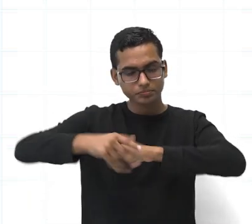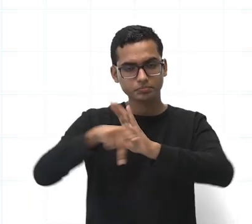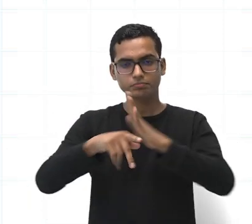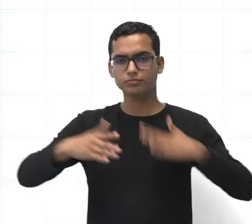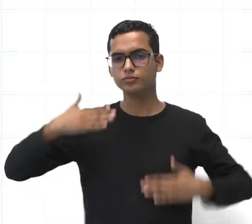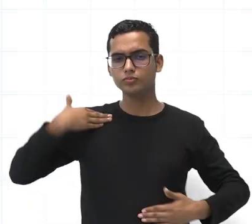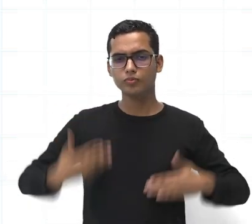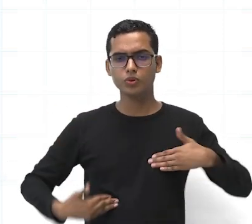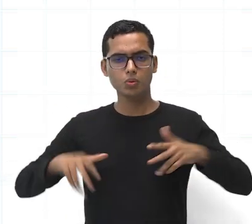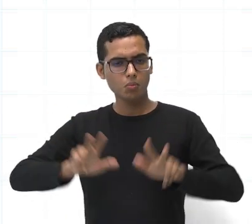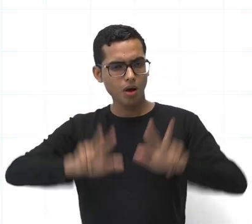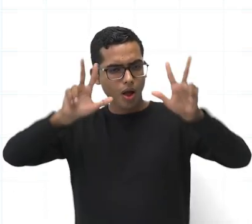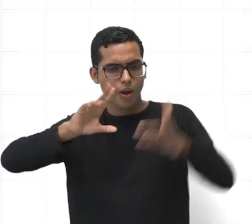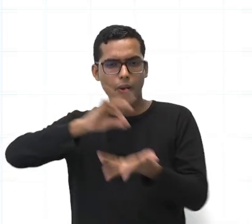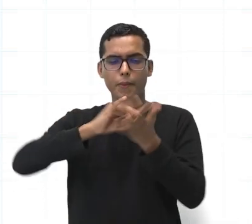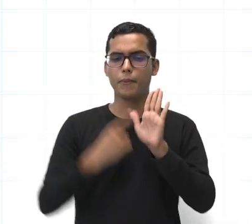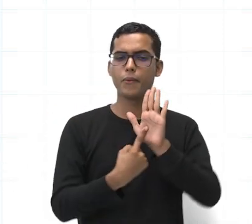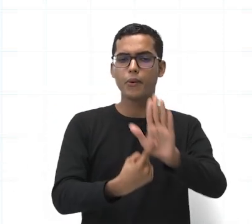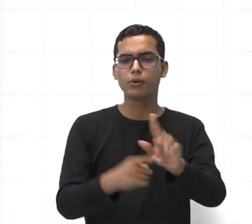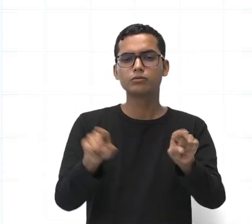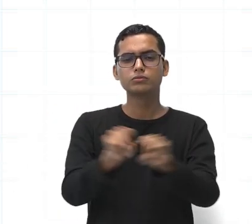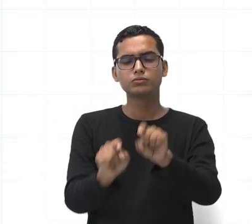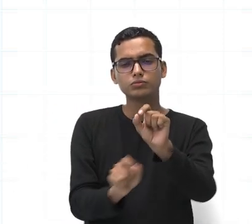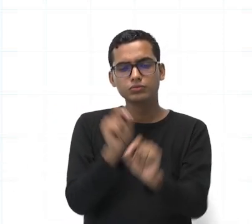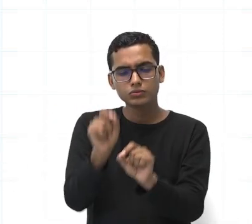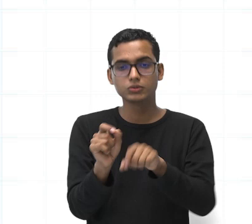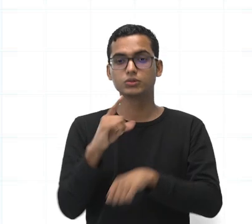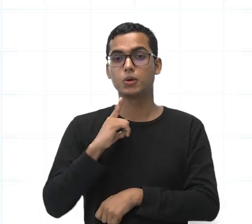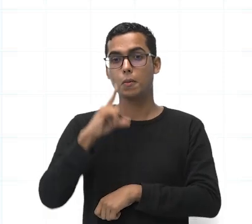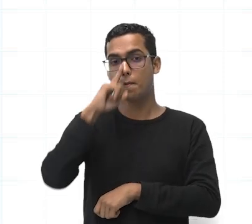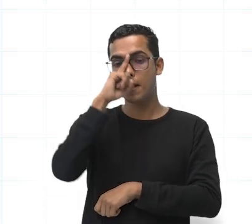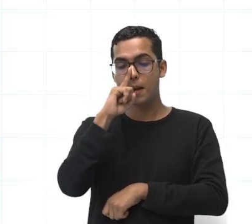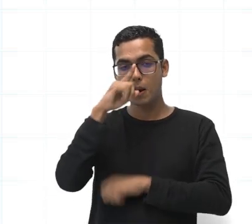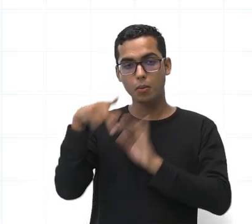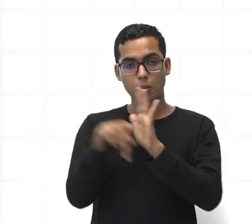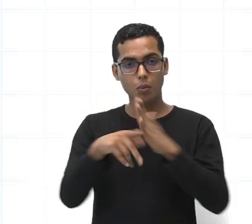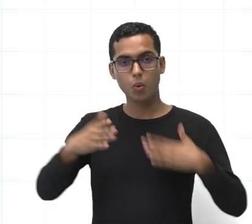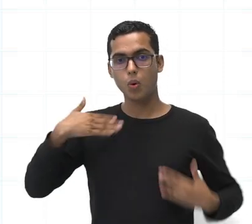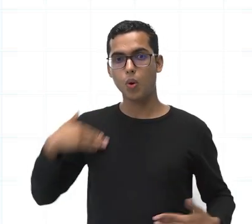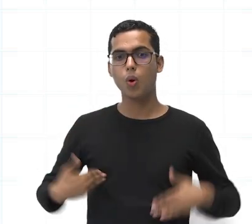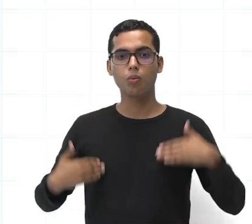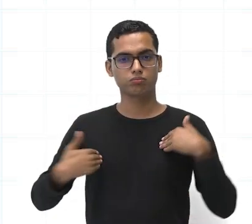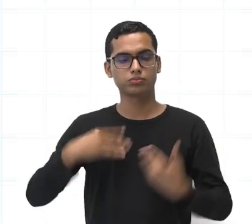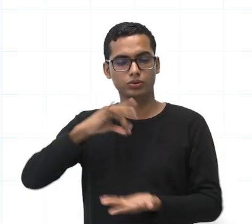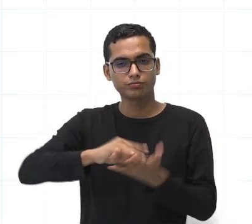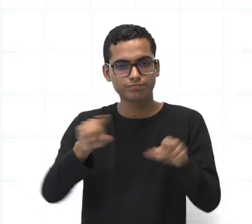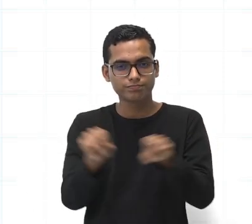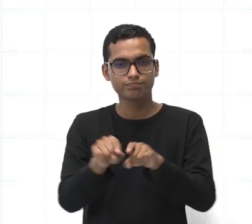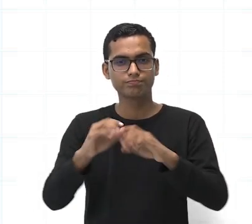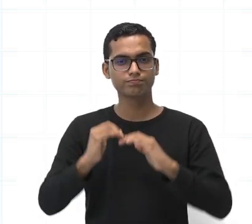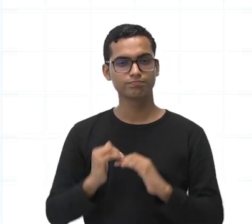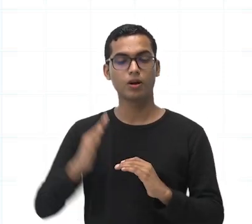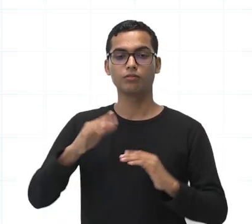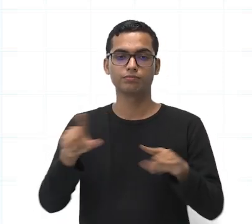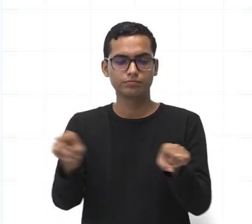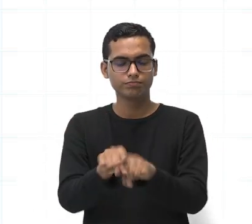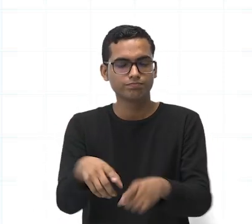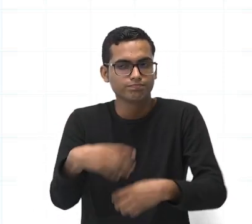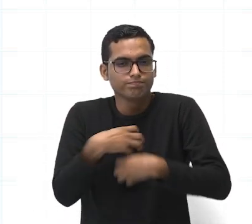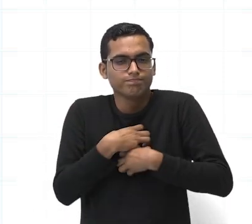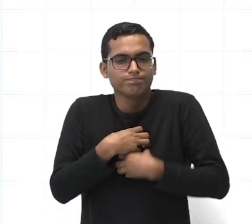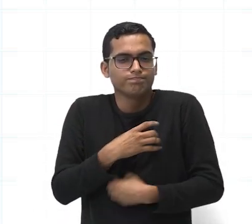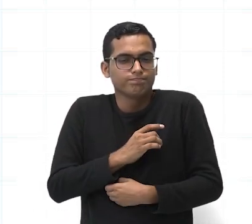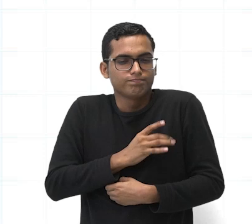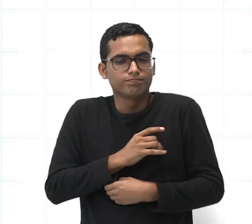aventura são aquelas que apresentam um grau maior de risco físico, despertando sentimentos de medo